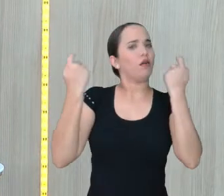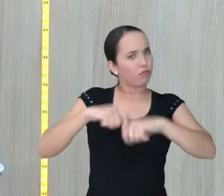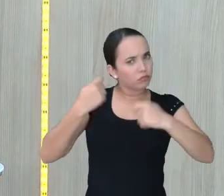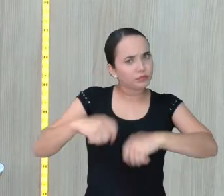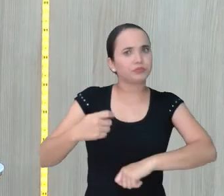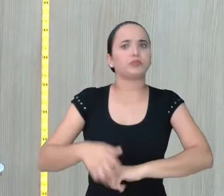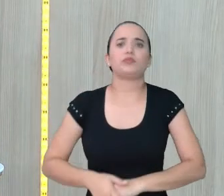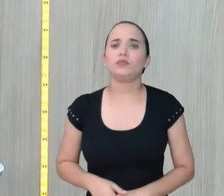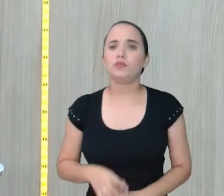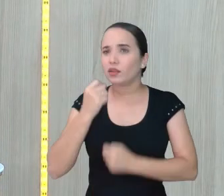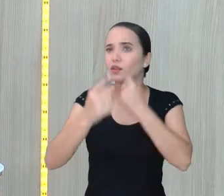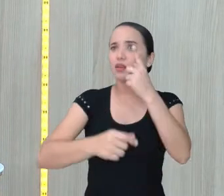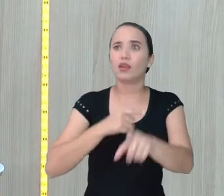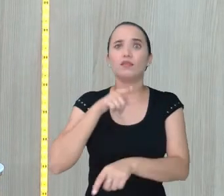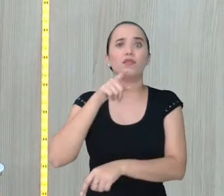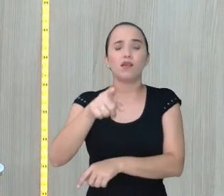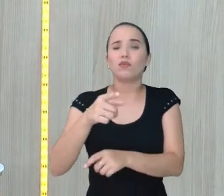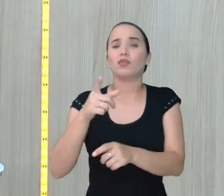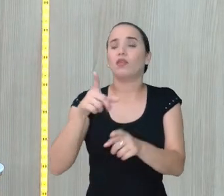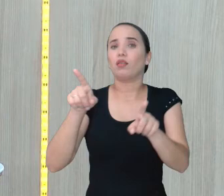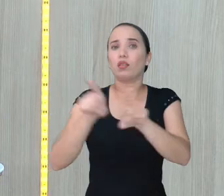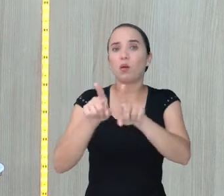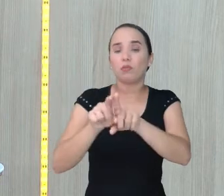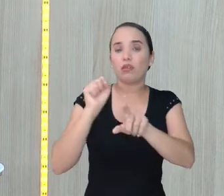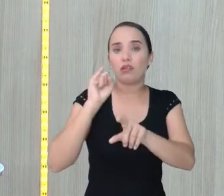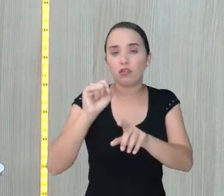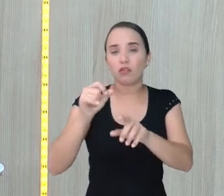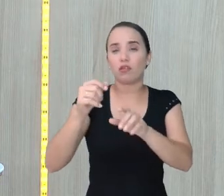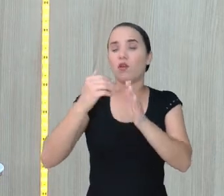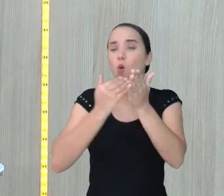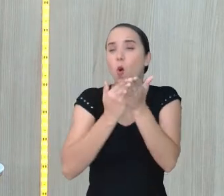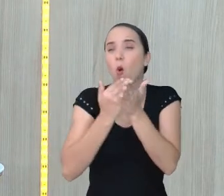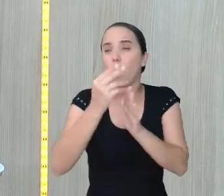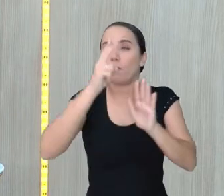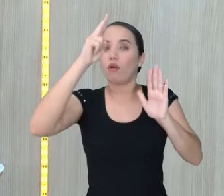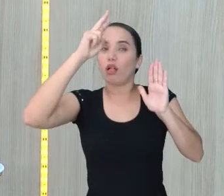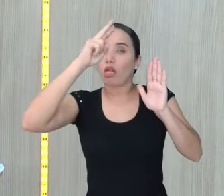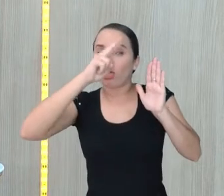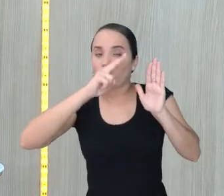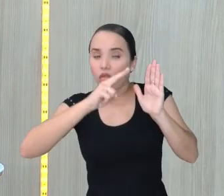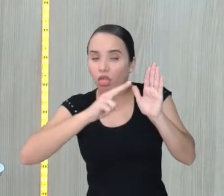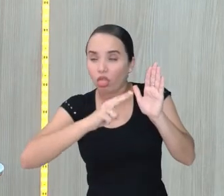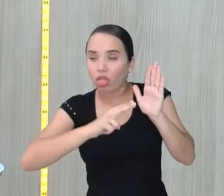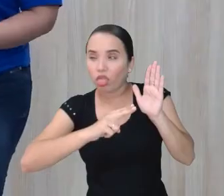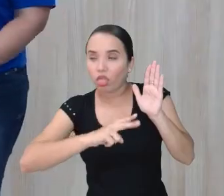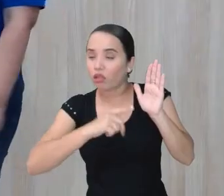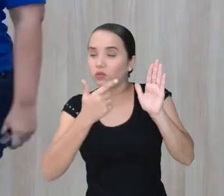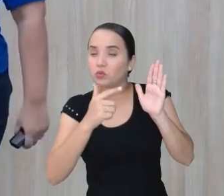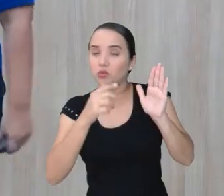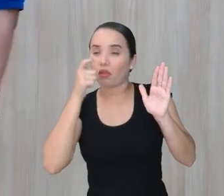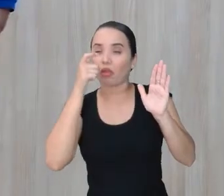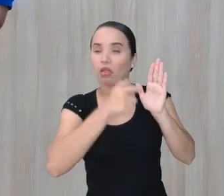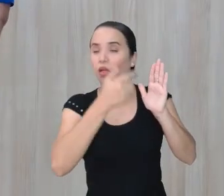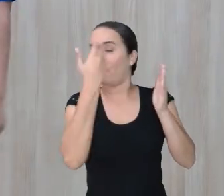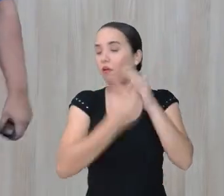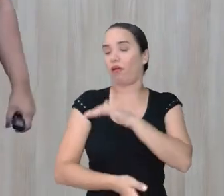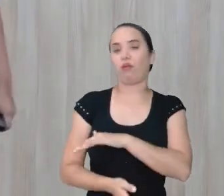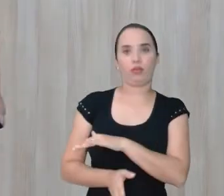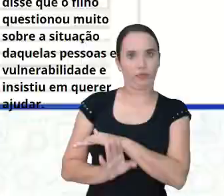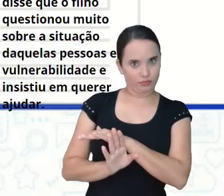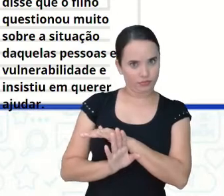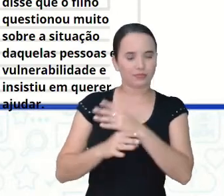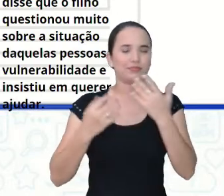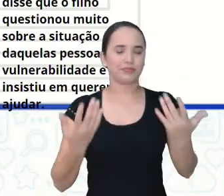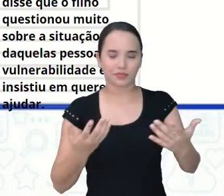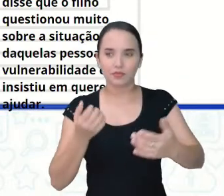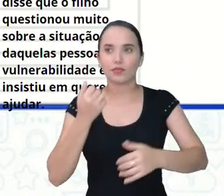aí você nem também tem interesse de olhar, né? Exatamente. Então, olha para a tela agora. Eu